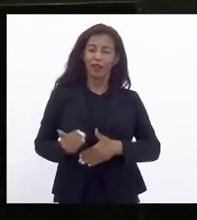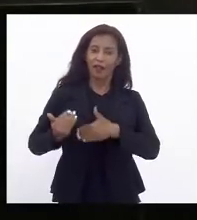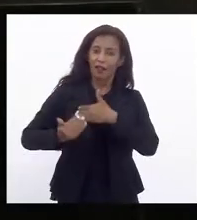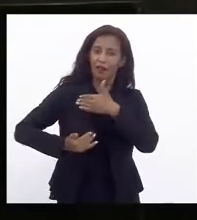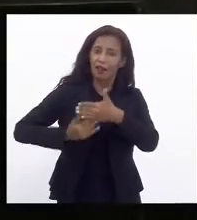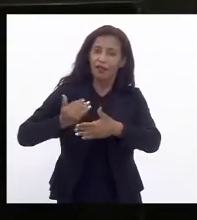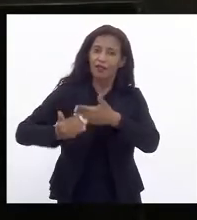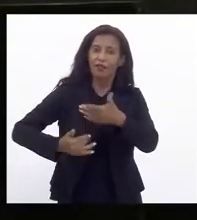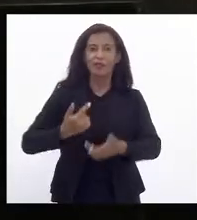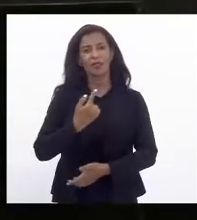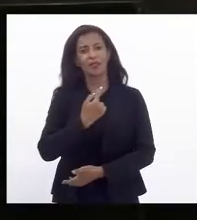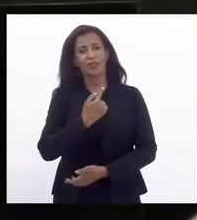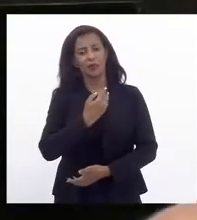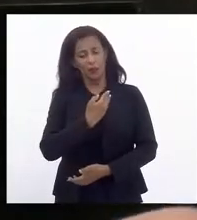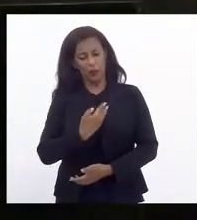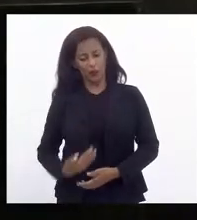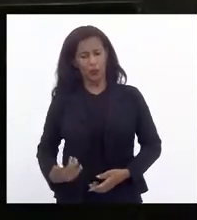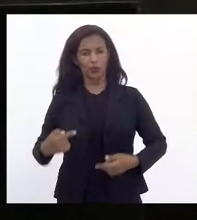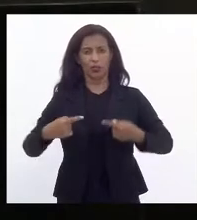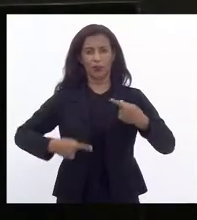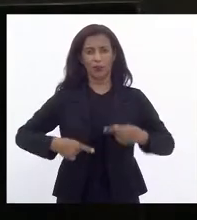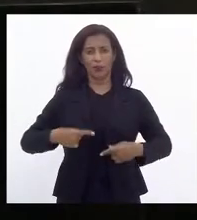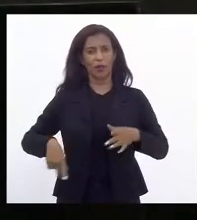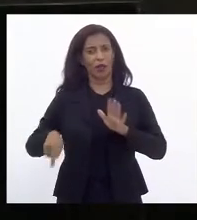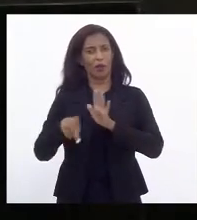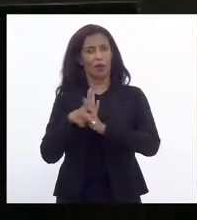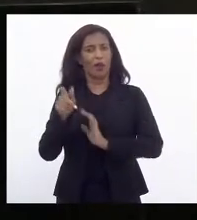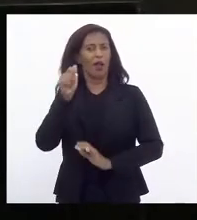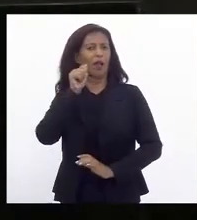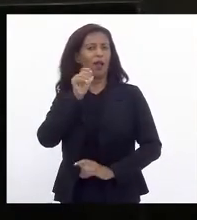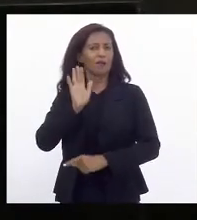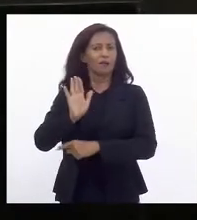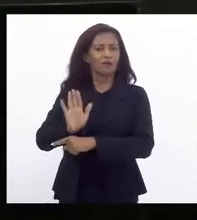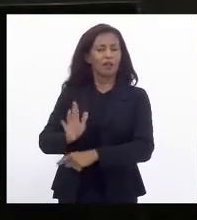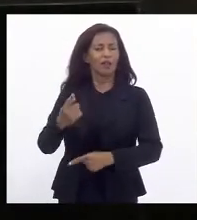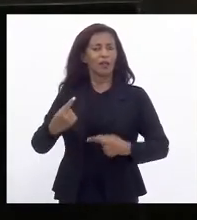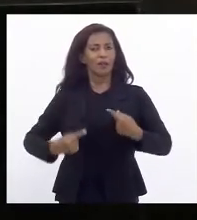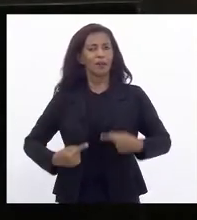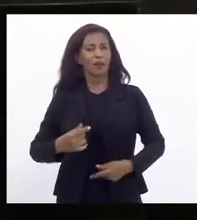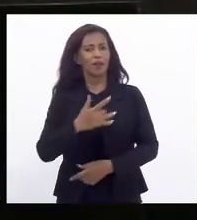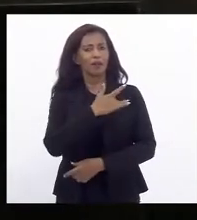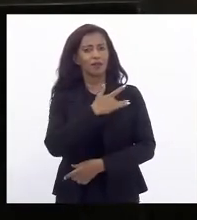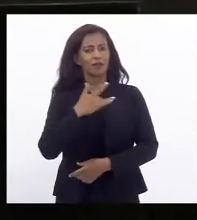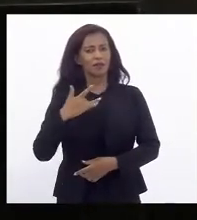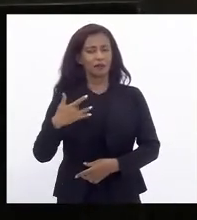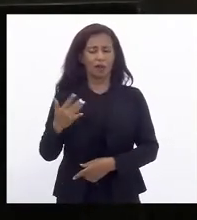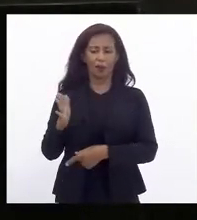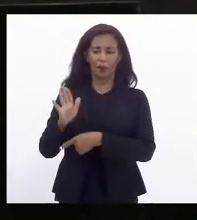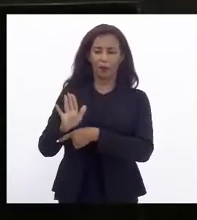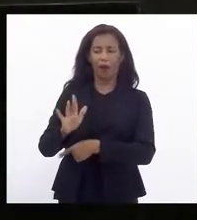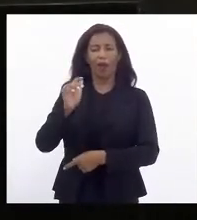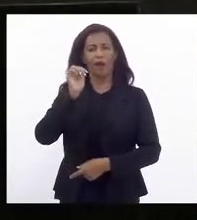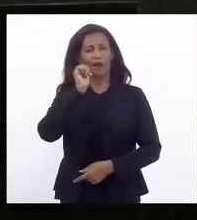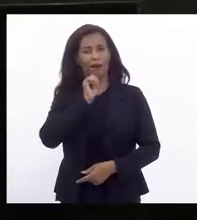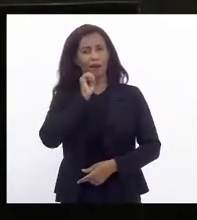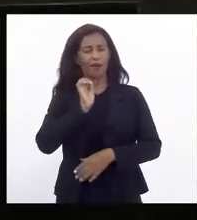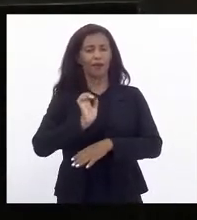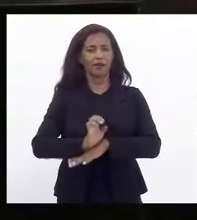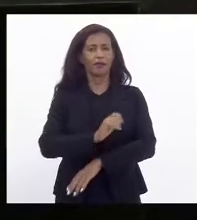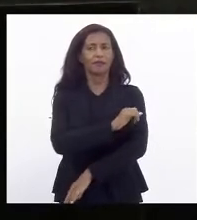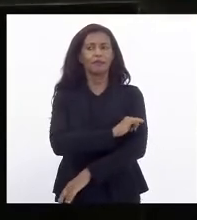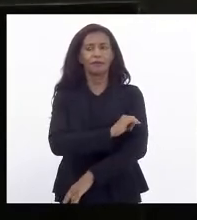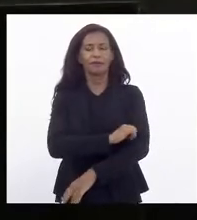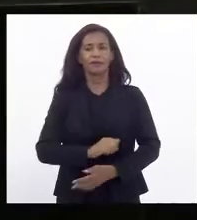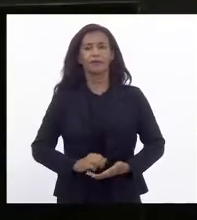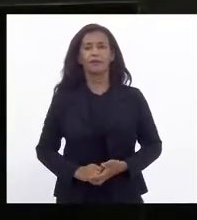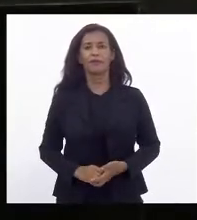avançando em políticas públicas para as mulheres, avançando em políticas de saúde para as mulheres no estado do Rio de